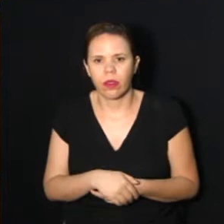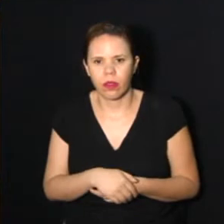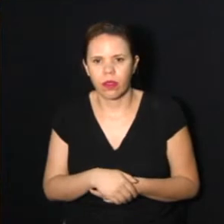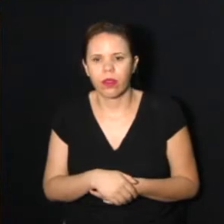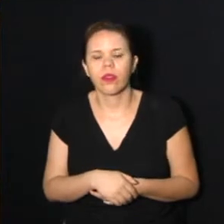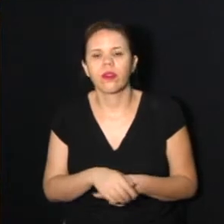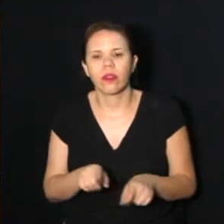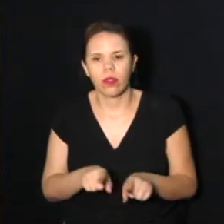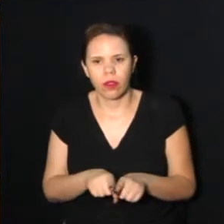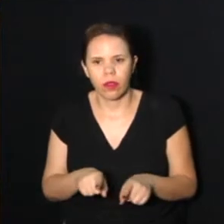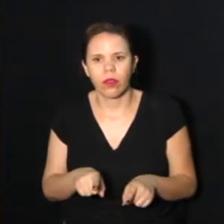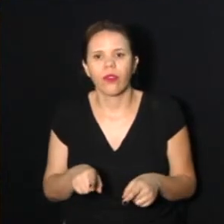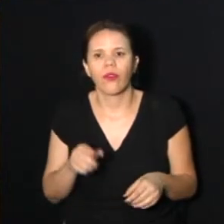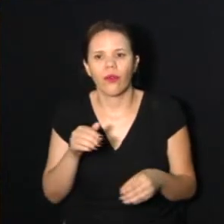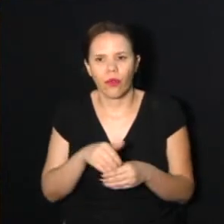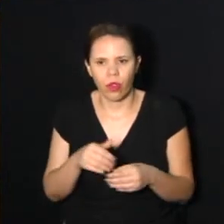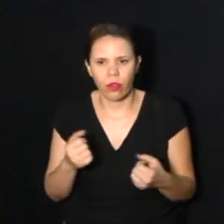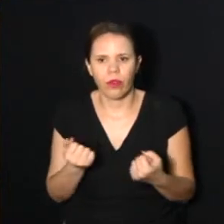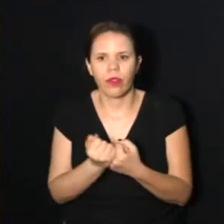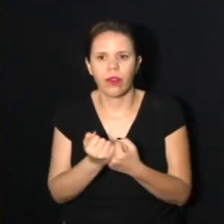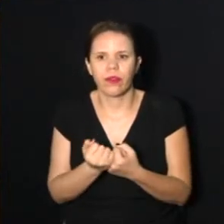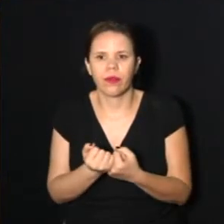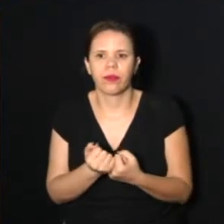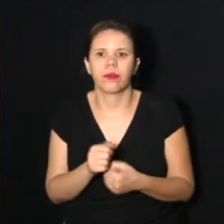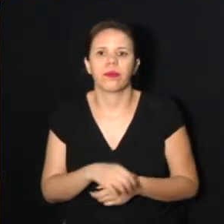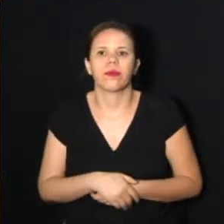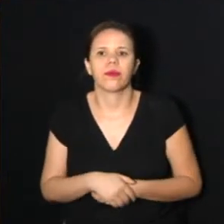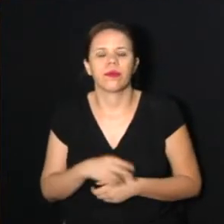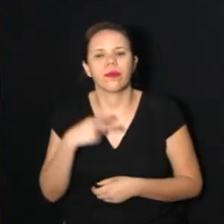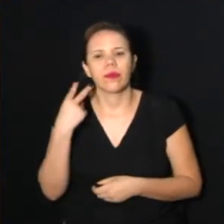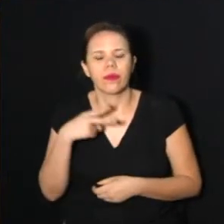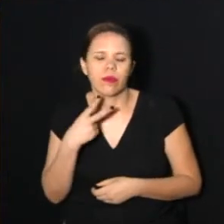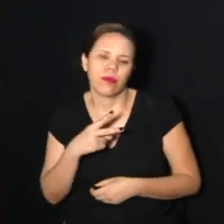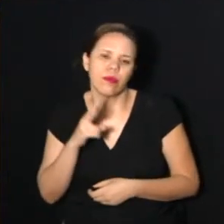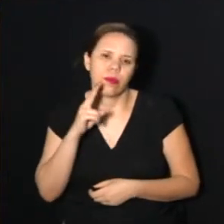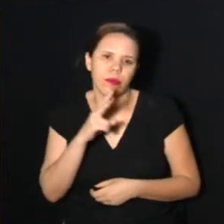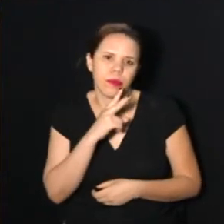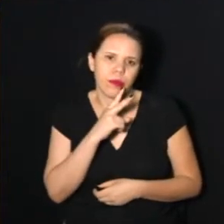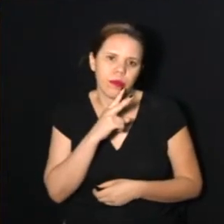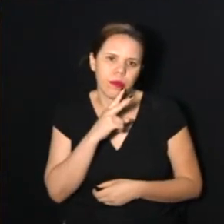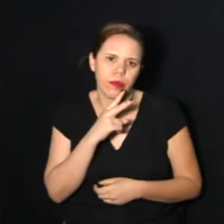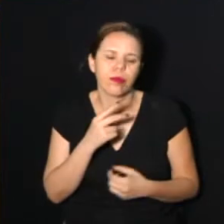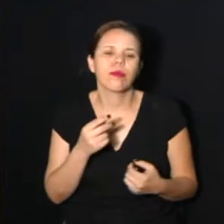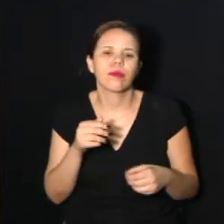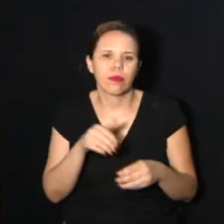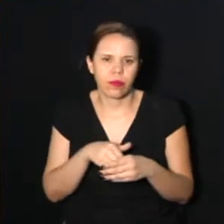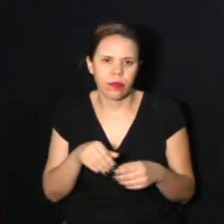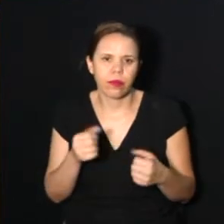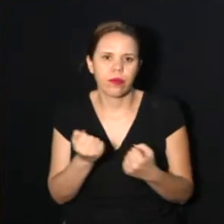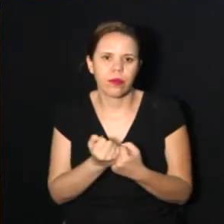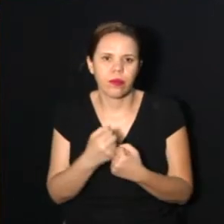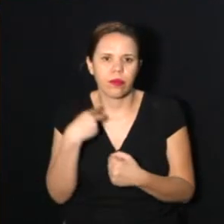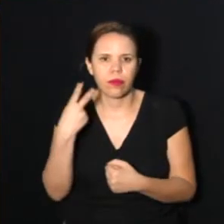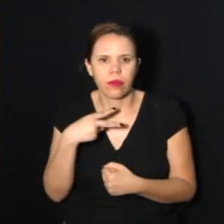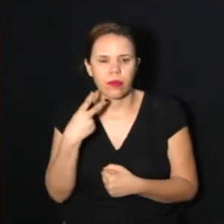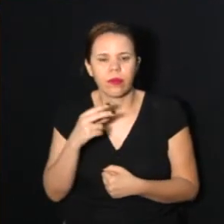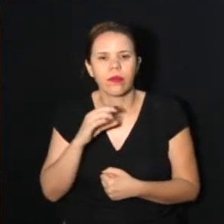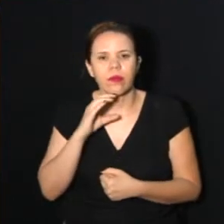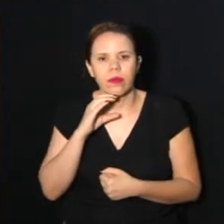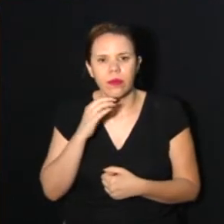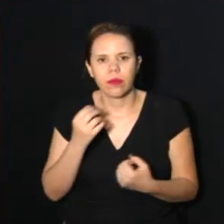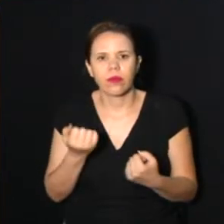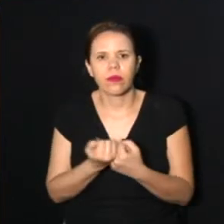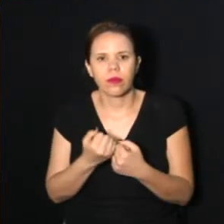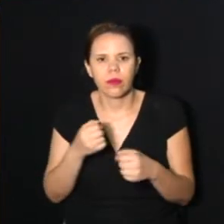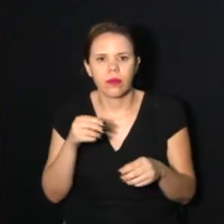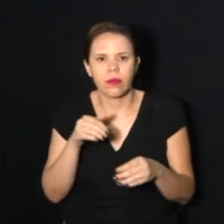Acompanho o relator, meu voto é favorável. Vereador Vinícius Gratti. Acompanho. Vereador Carlão do PT. Eu acompanho